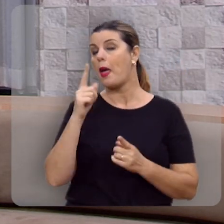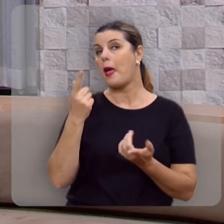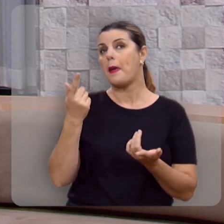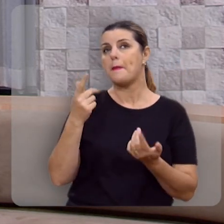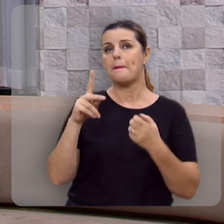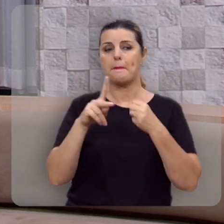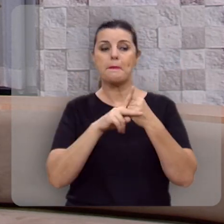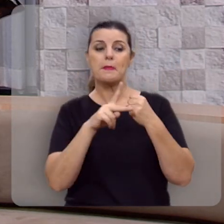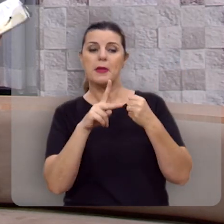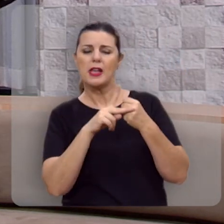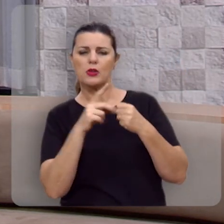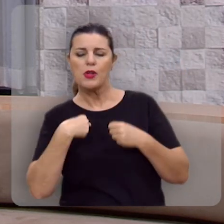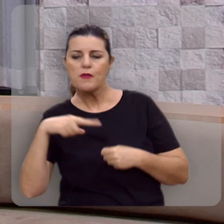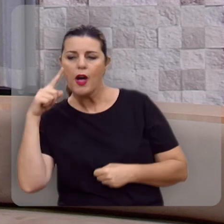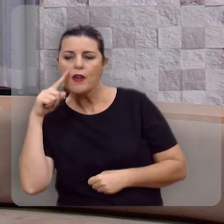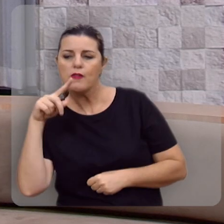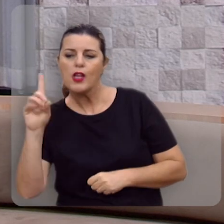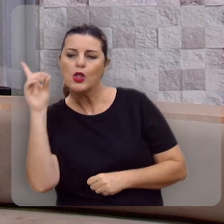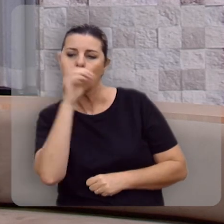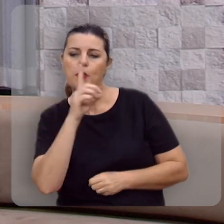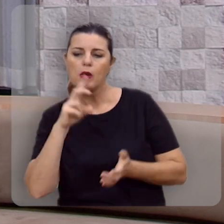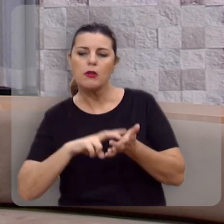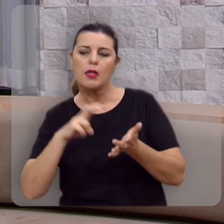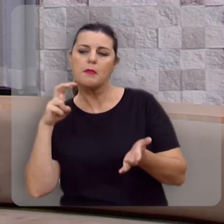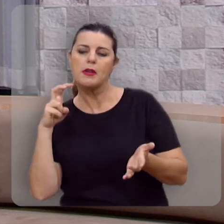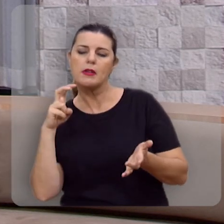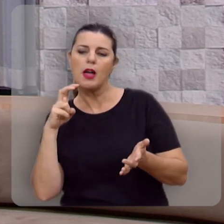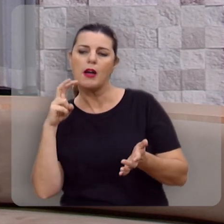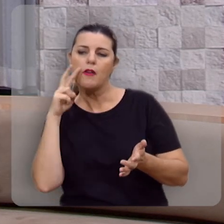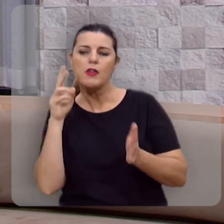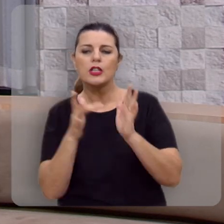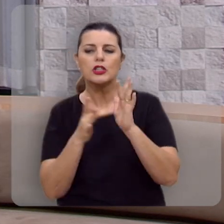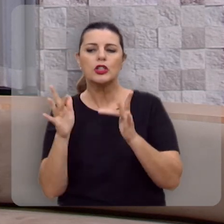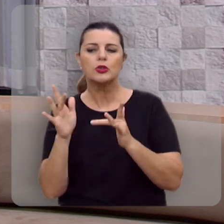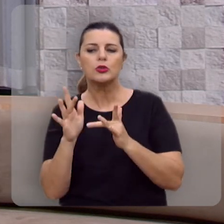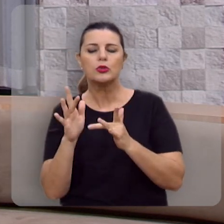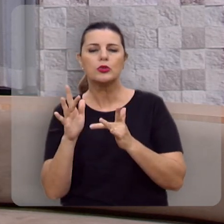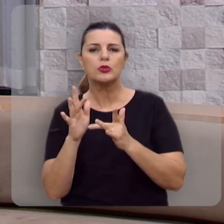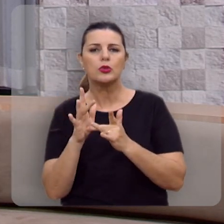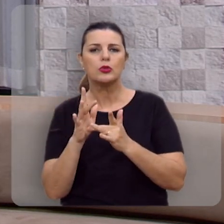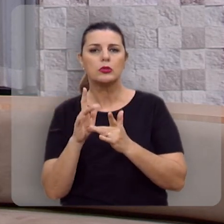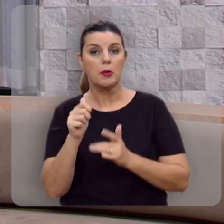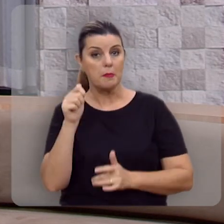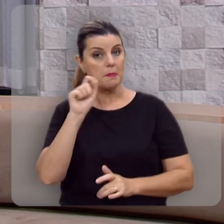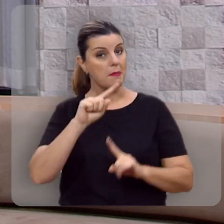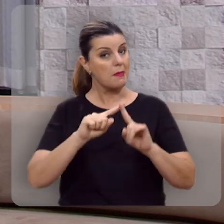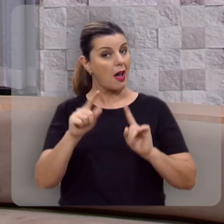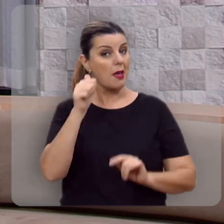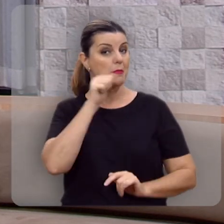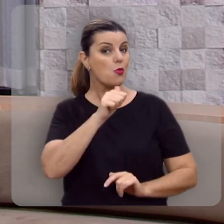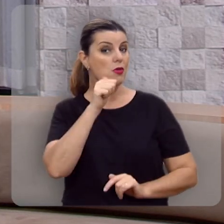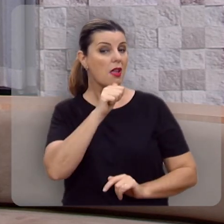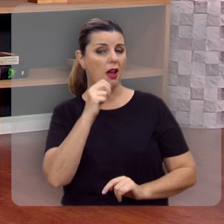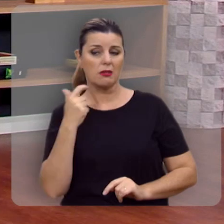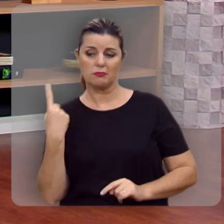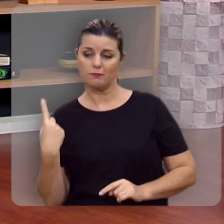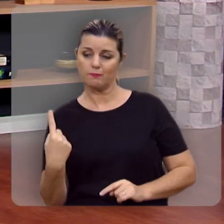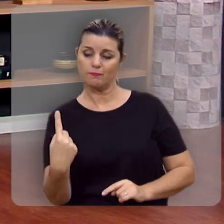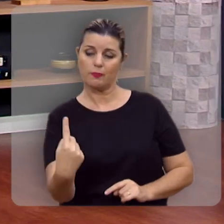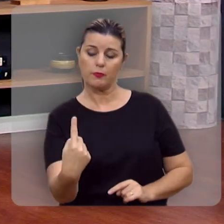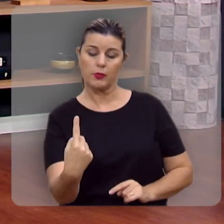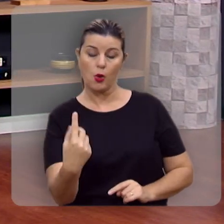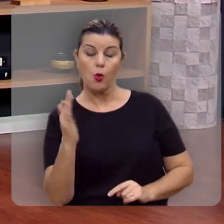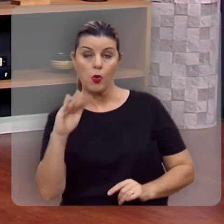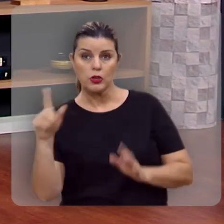pares que vão ao sepulcro, mas as mulheres. E quando chegam, uma surpresa. O túmulo